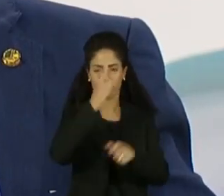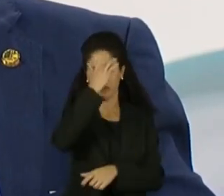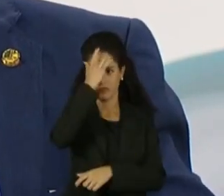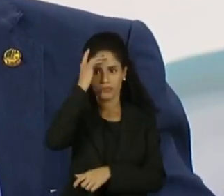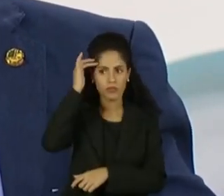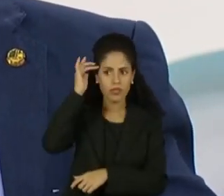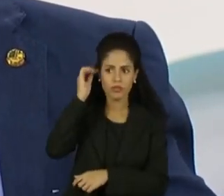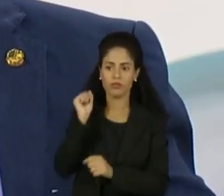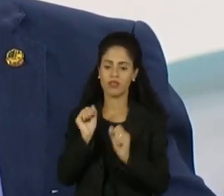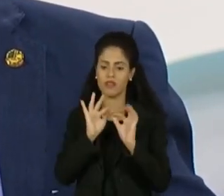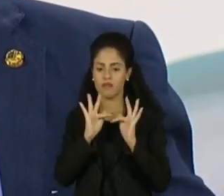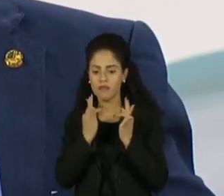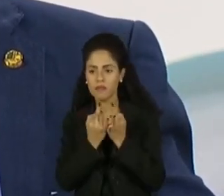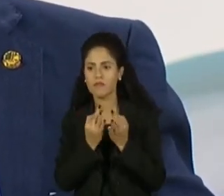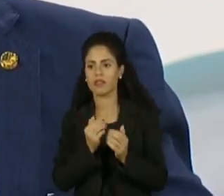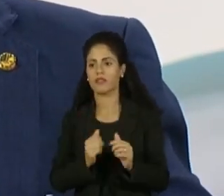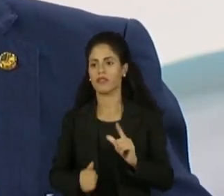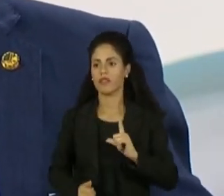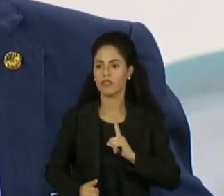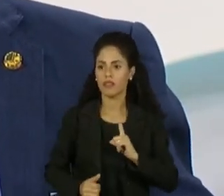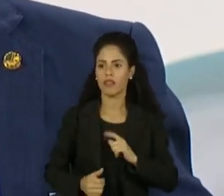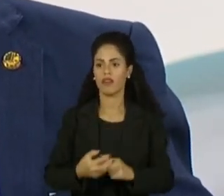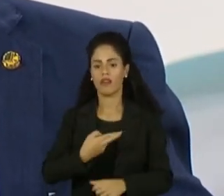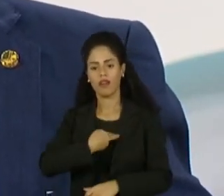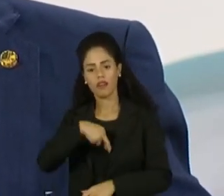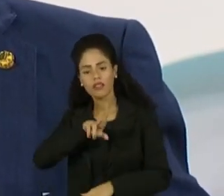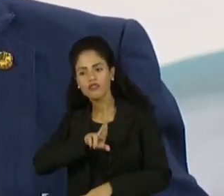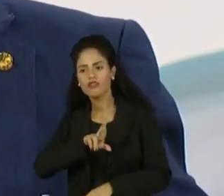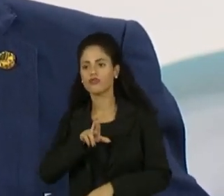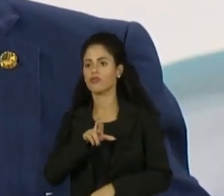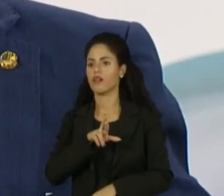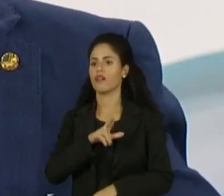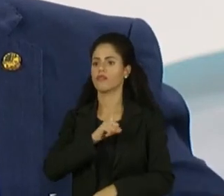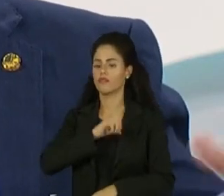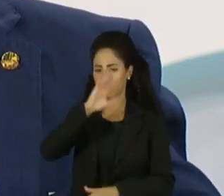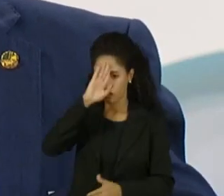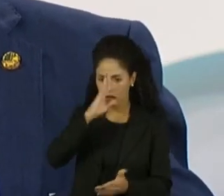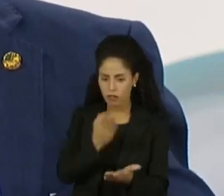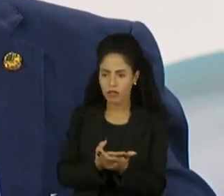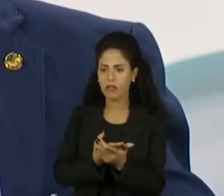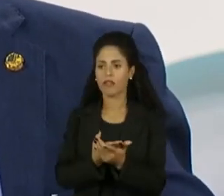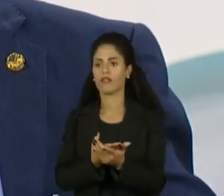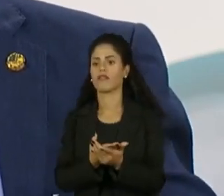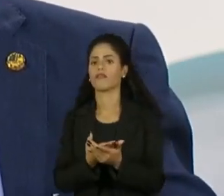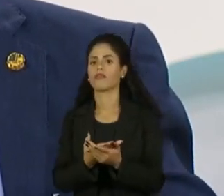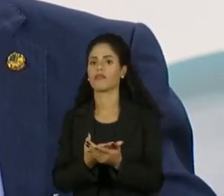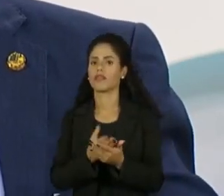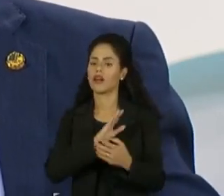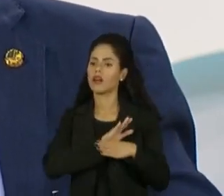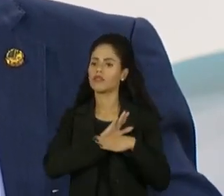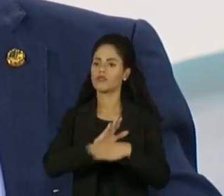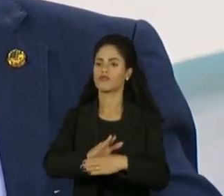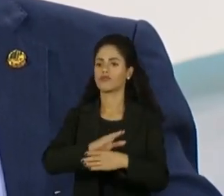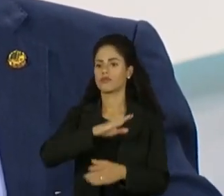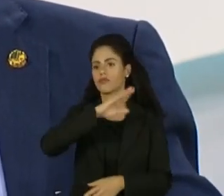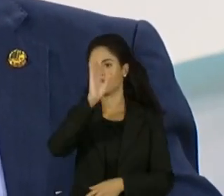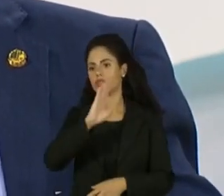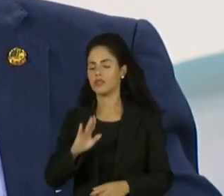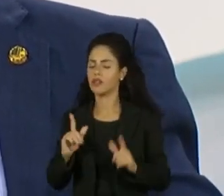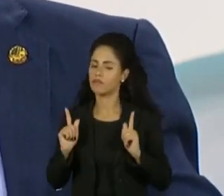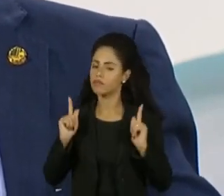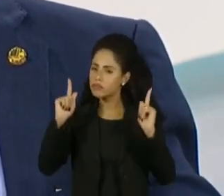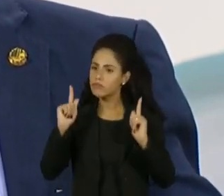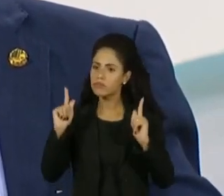de família, de serem religiosos, de estarem acreditando que de alguma forma estão contribuindo para o Brasil porque estavam